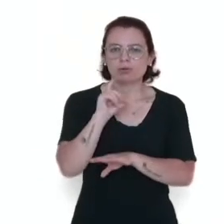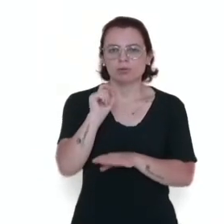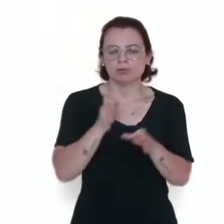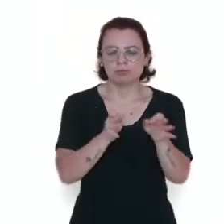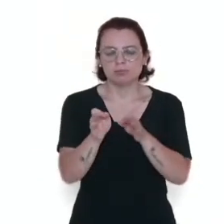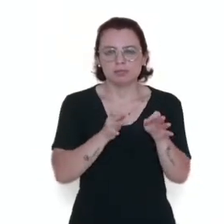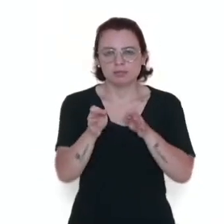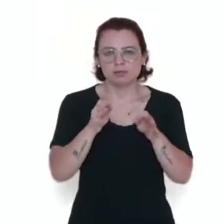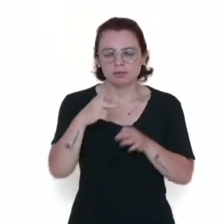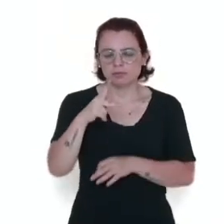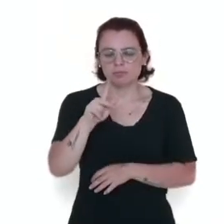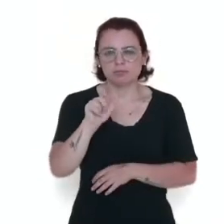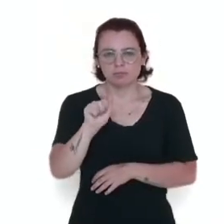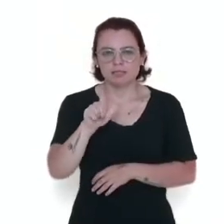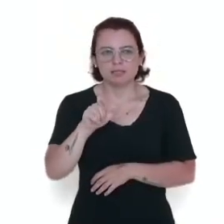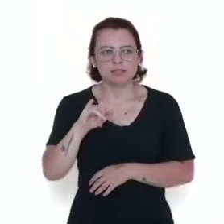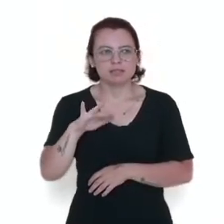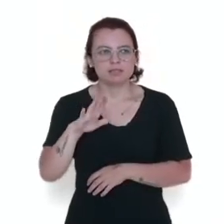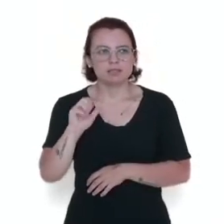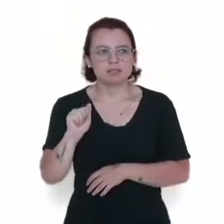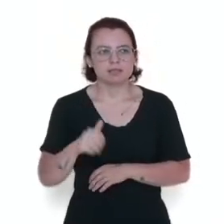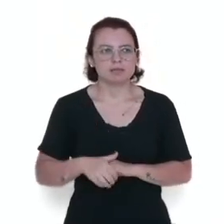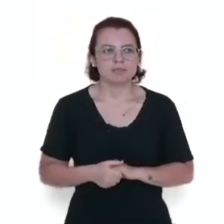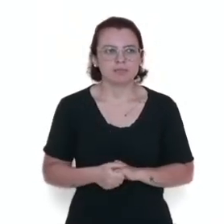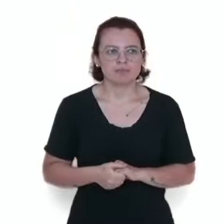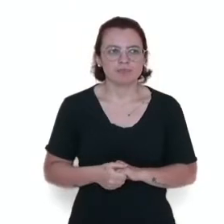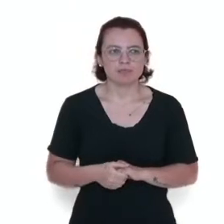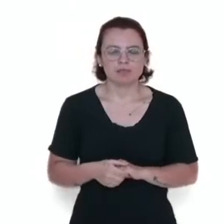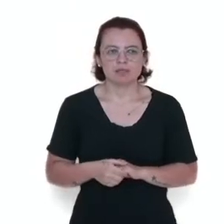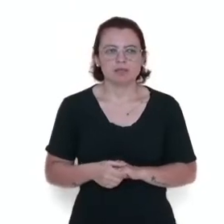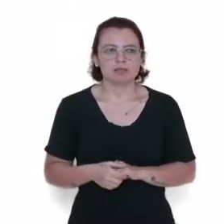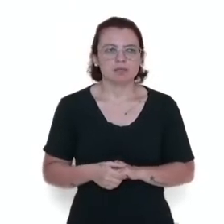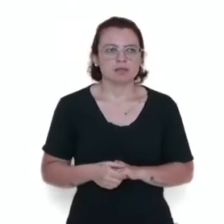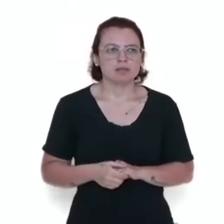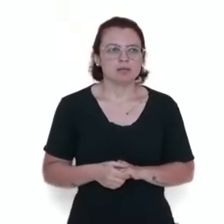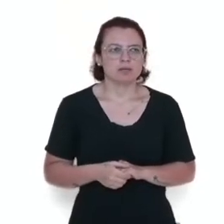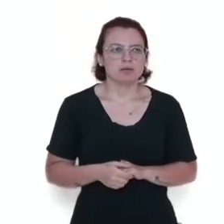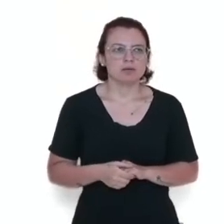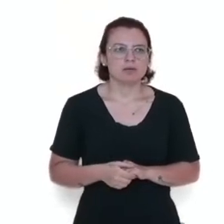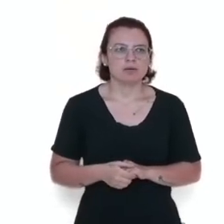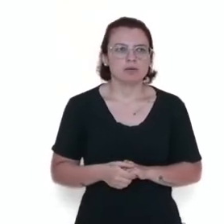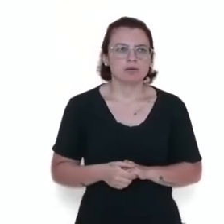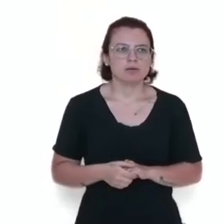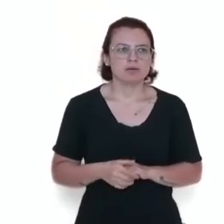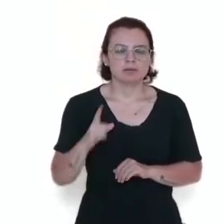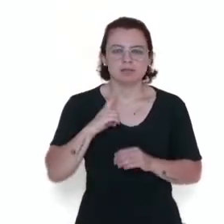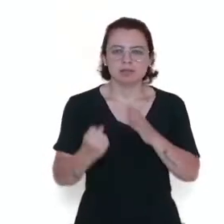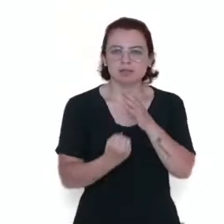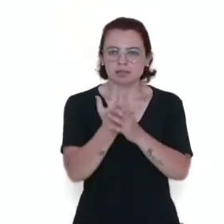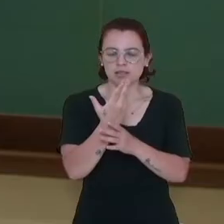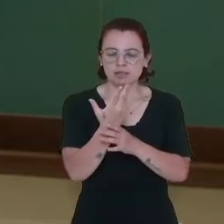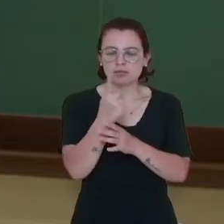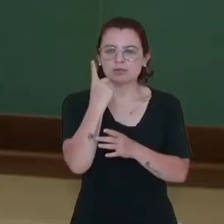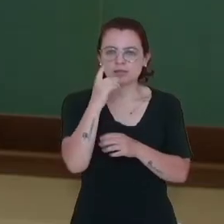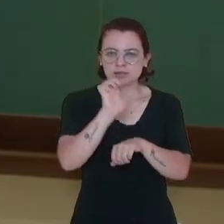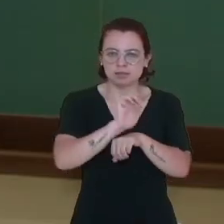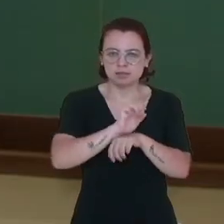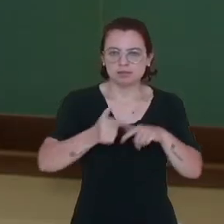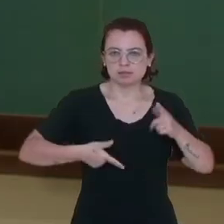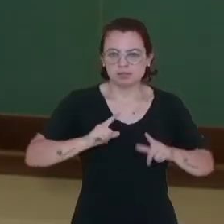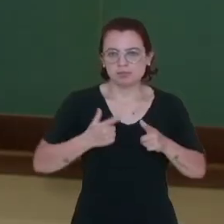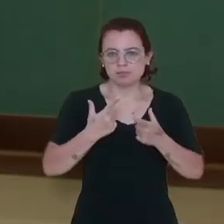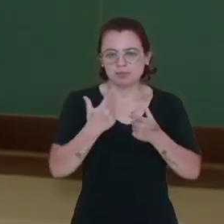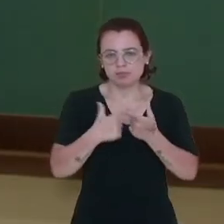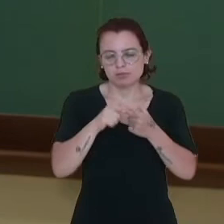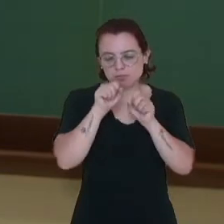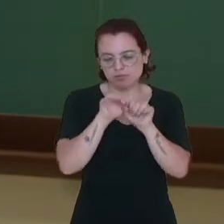da Palestina, é só um retrospecto, uma retomada aqui. Ou seja, a criação do Estado de Israel, que estavam dispersos pelo